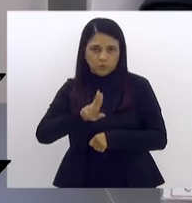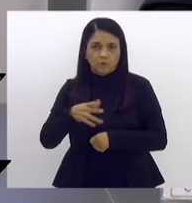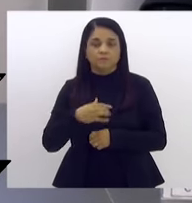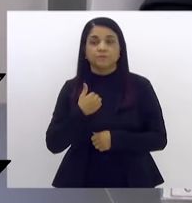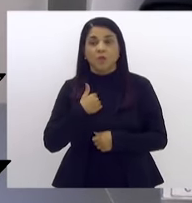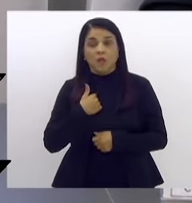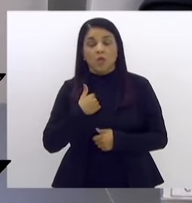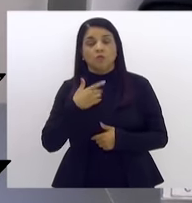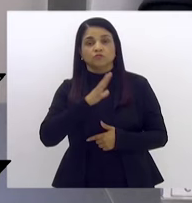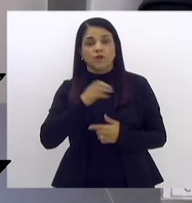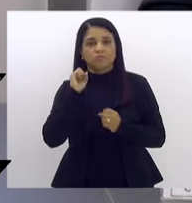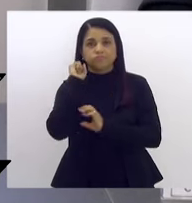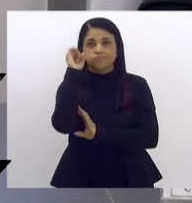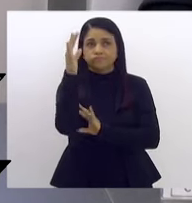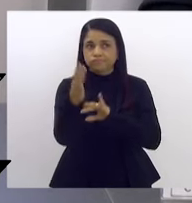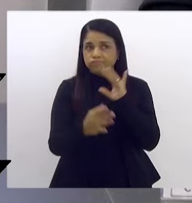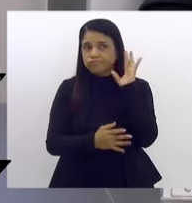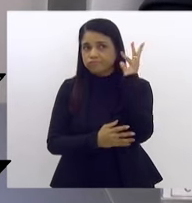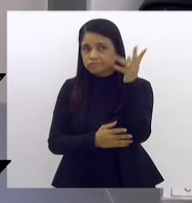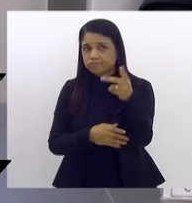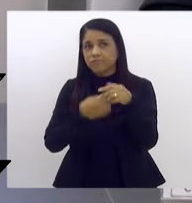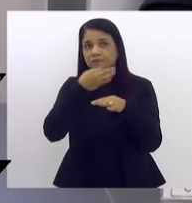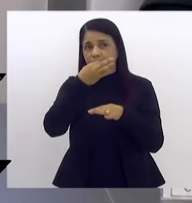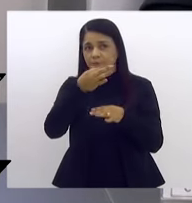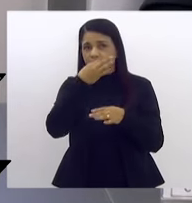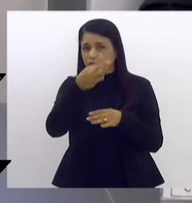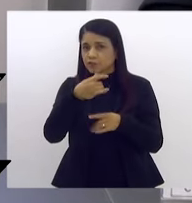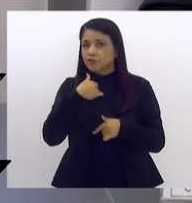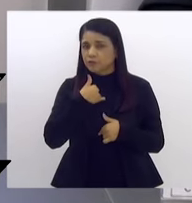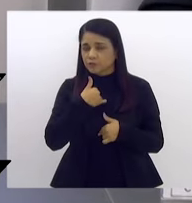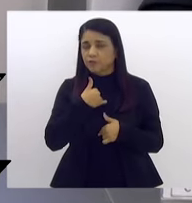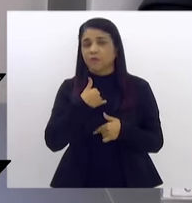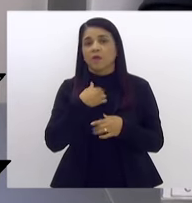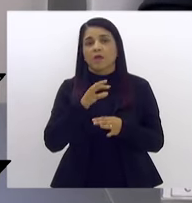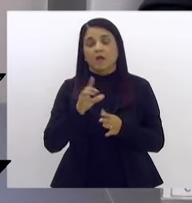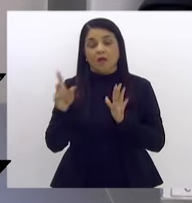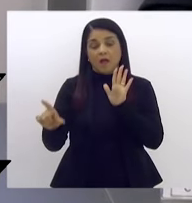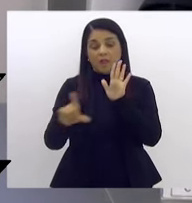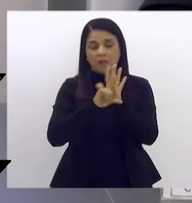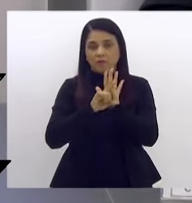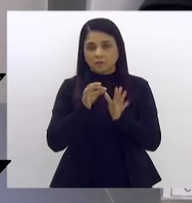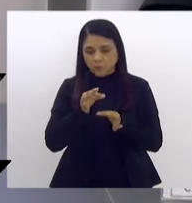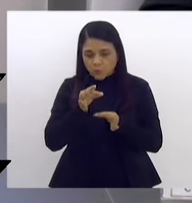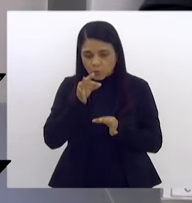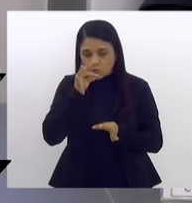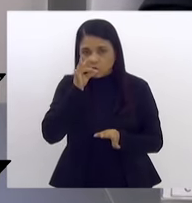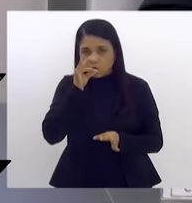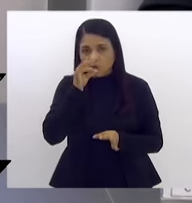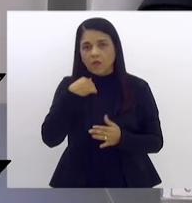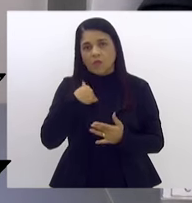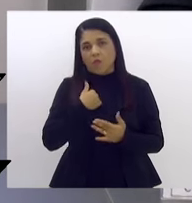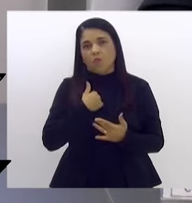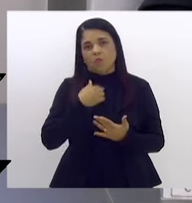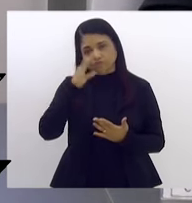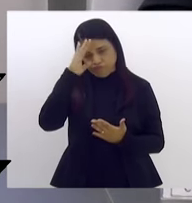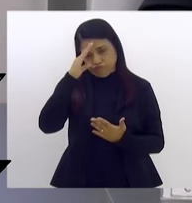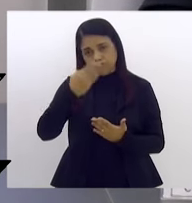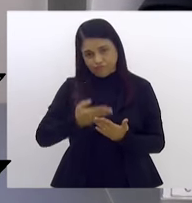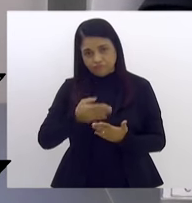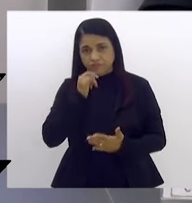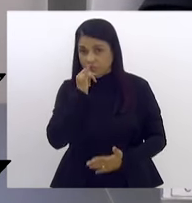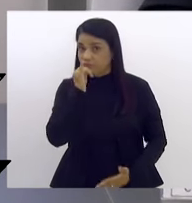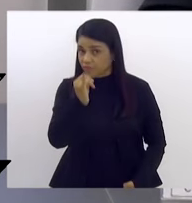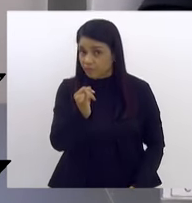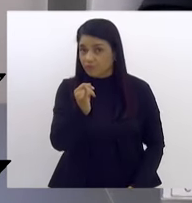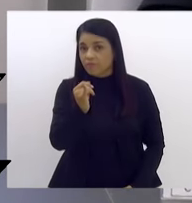desenvolvimentista sou muito crítico até algumas leis como essa do canudo por exemplo que eu confesso que nunca vi nenhum